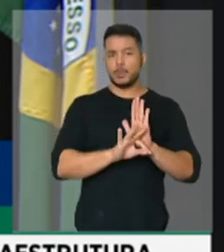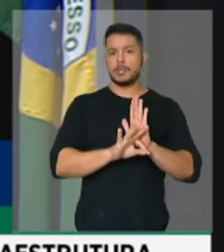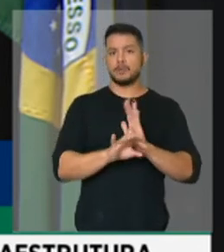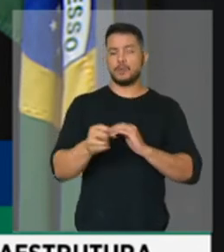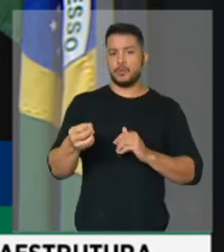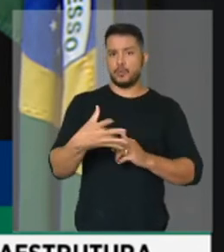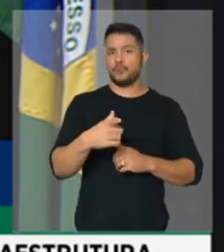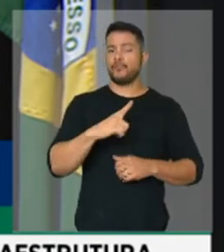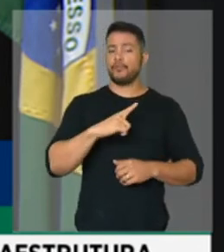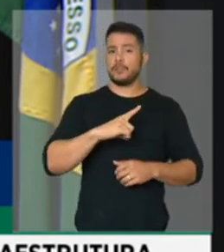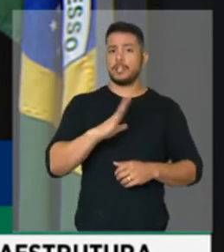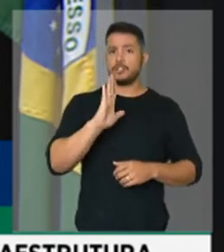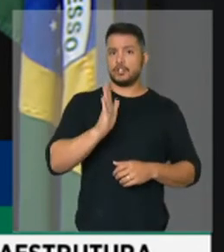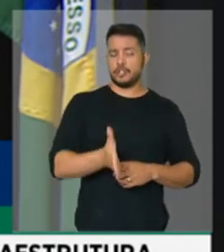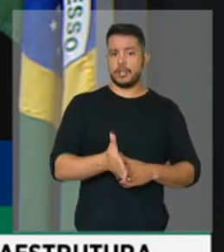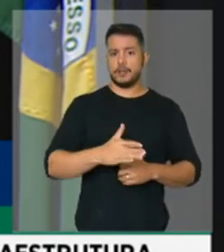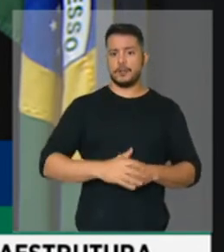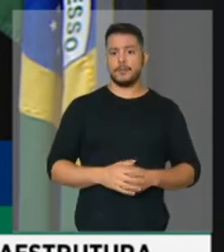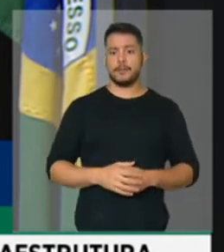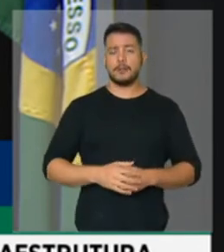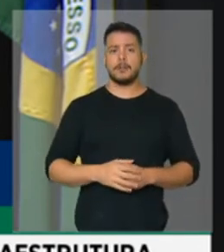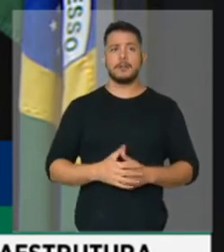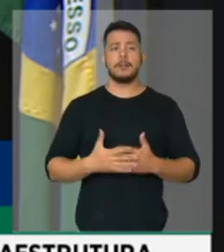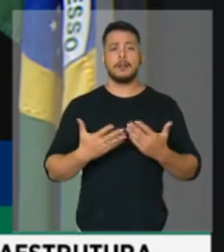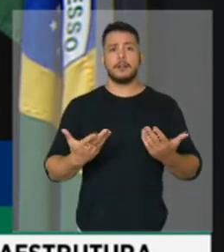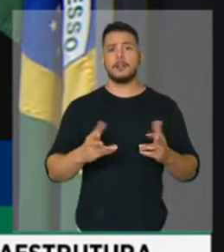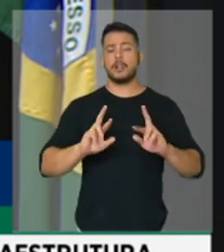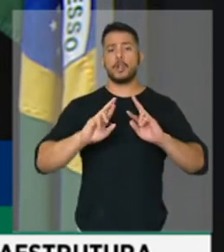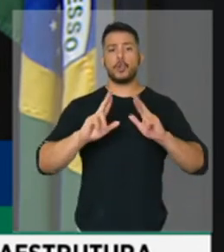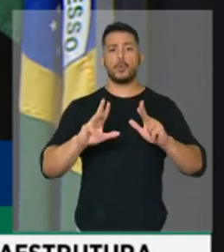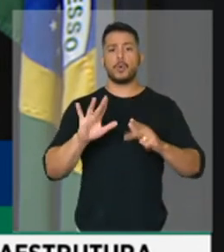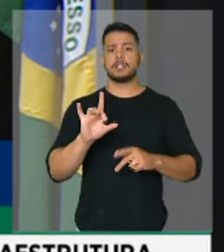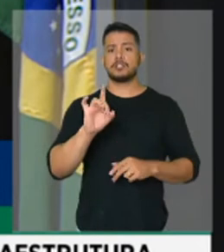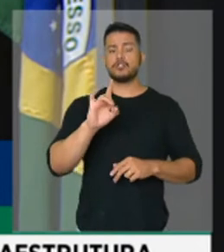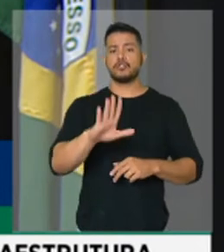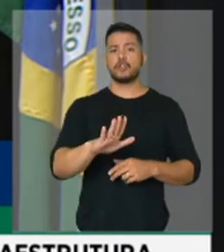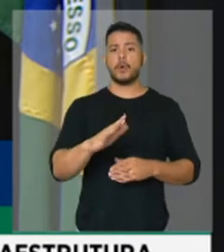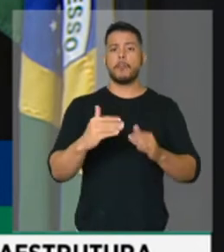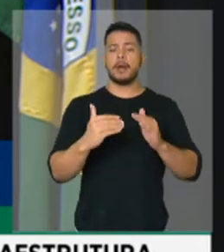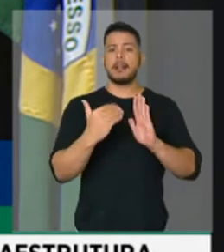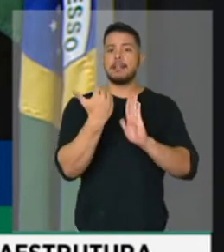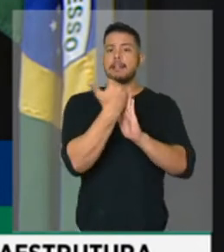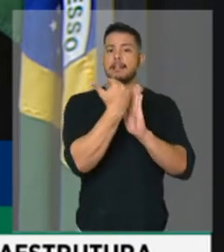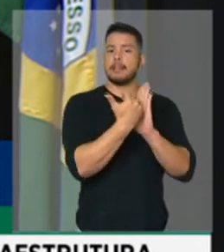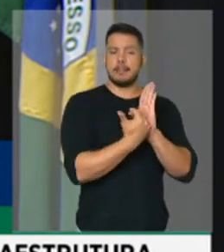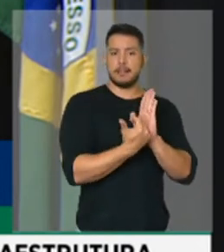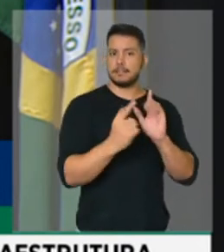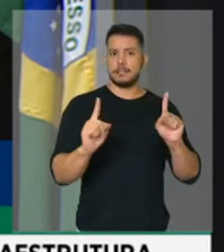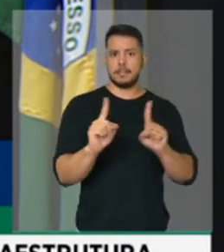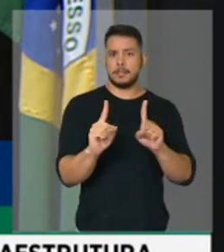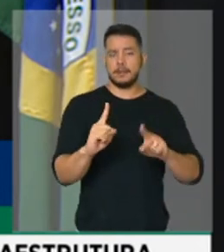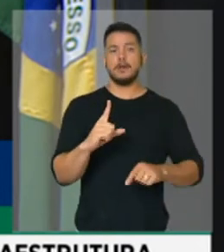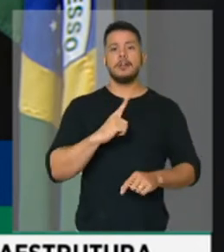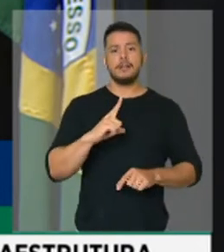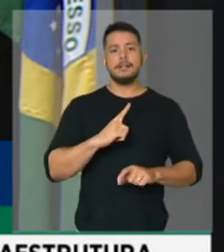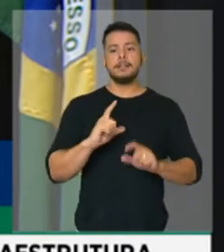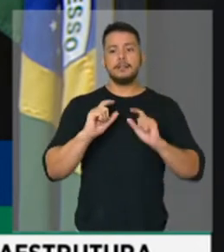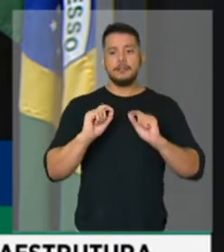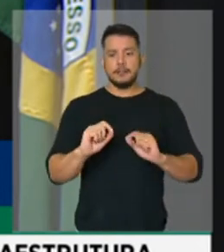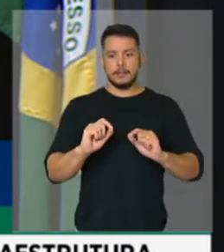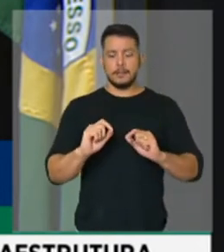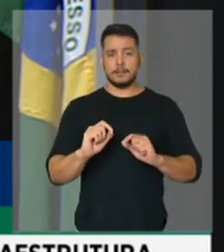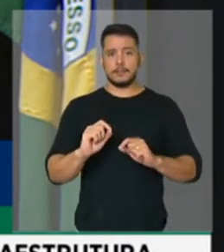me estendi nisso. Ao invés de uma relação de setores, nós propomos critérios, a edição